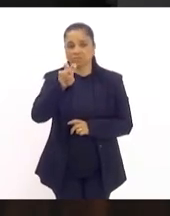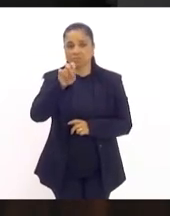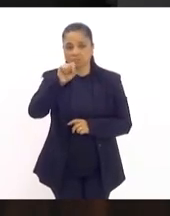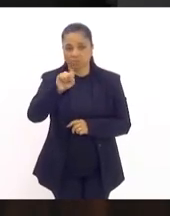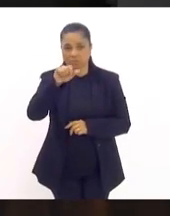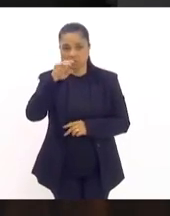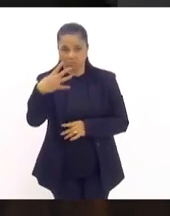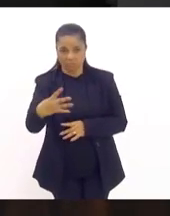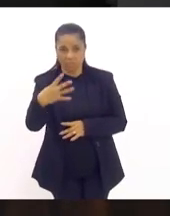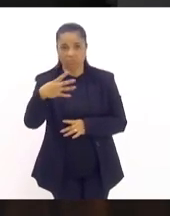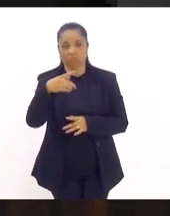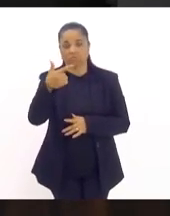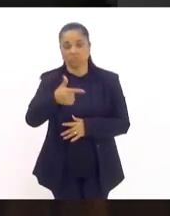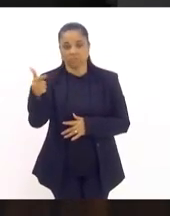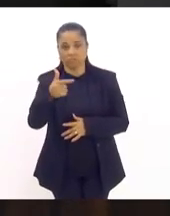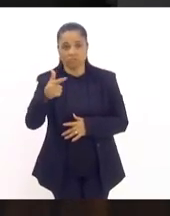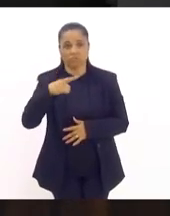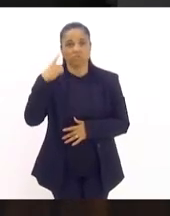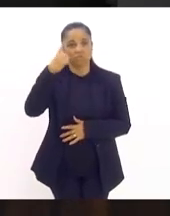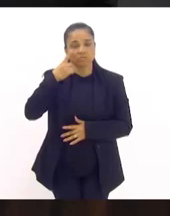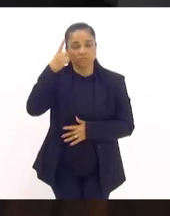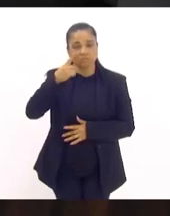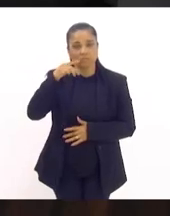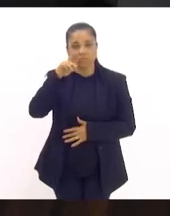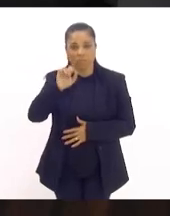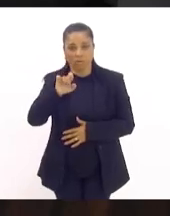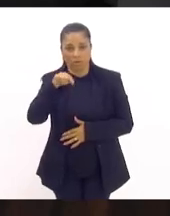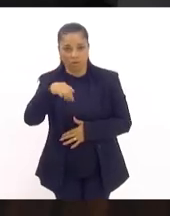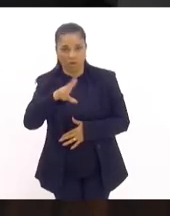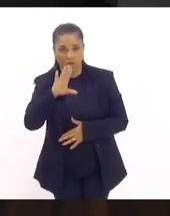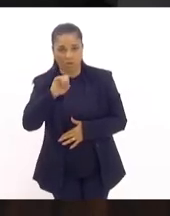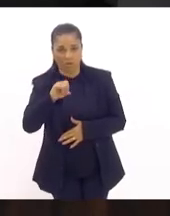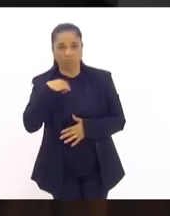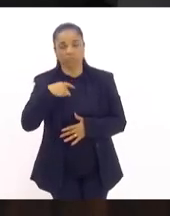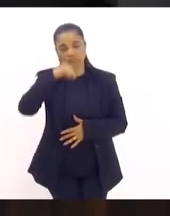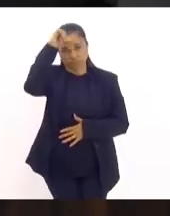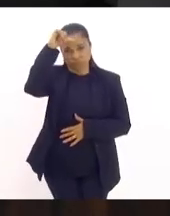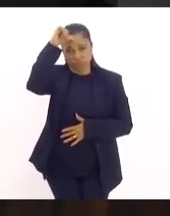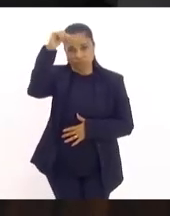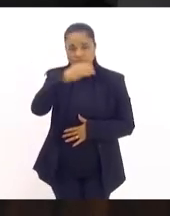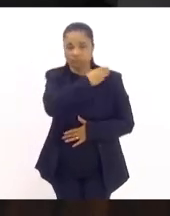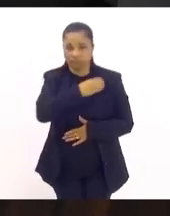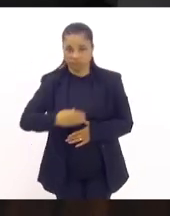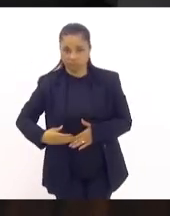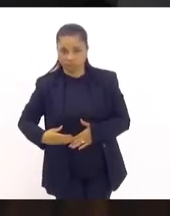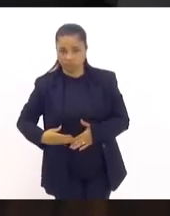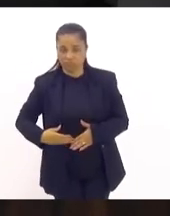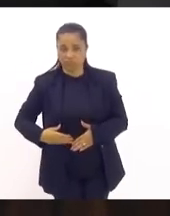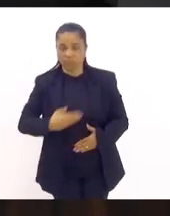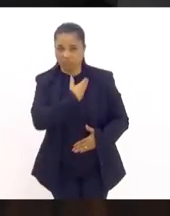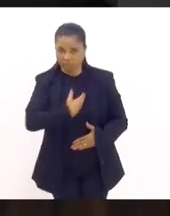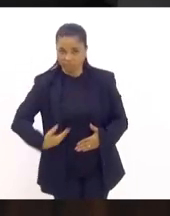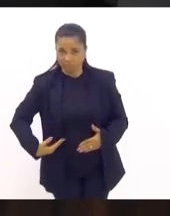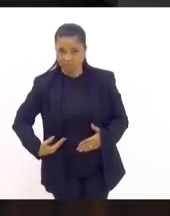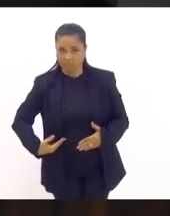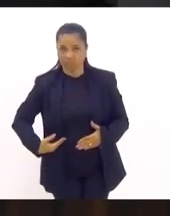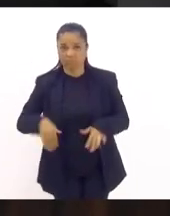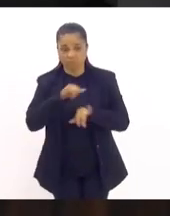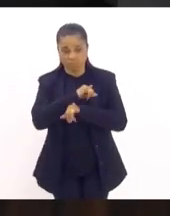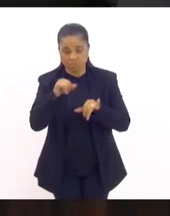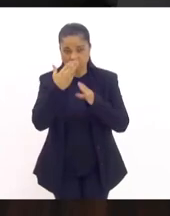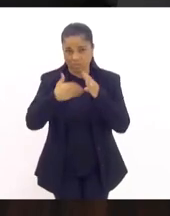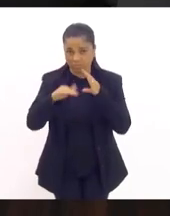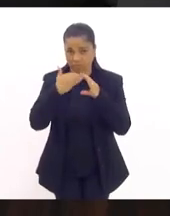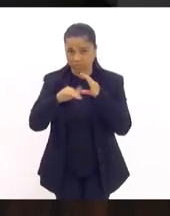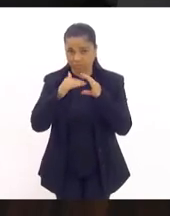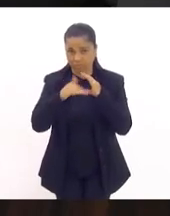584/2022, de autoria do deputado Léo Vieira, solicita ao excelentíssimo governador do Estado do Rio de Janeiro o envio de mensagem dispondo sobre